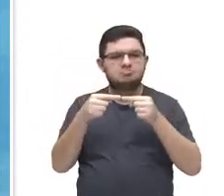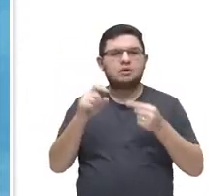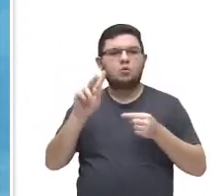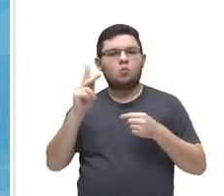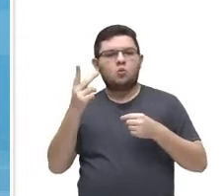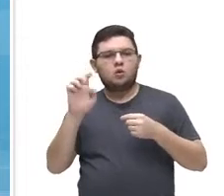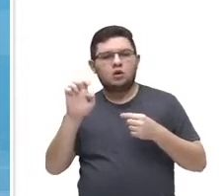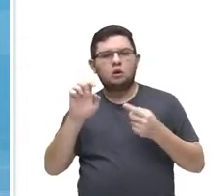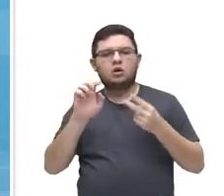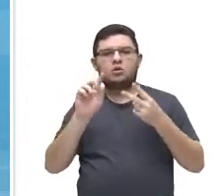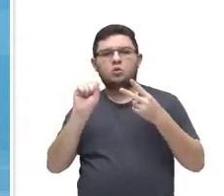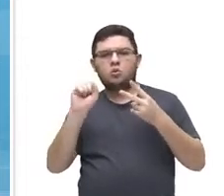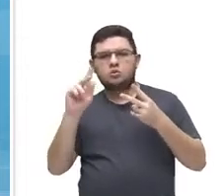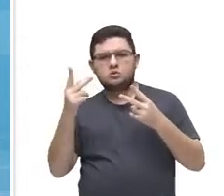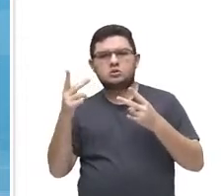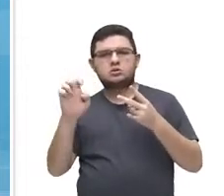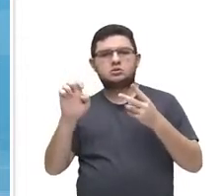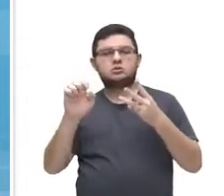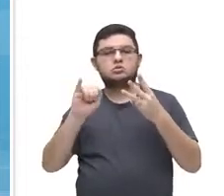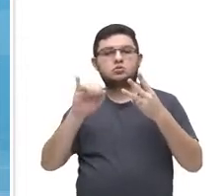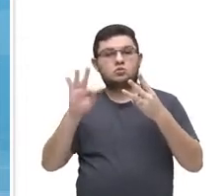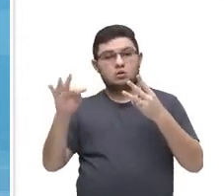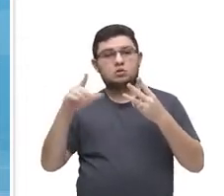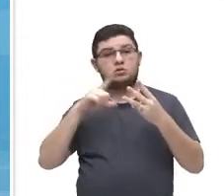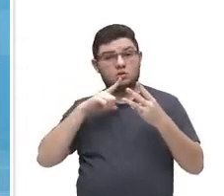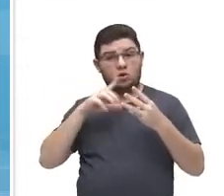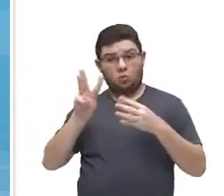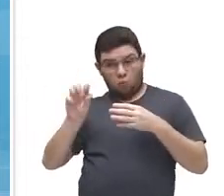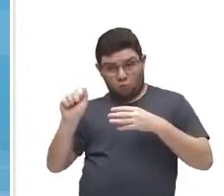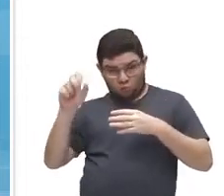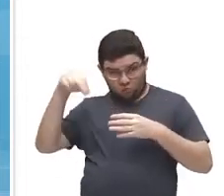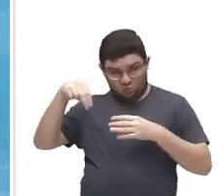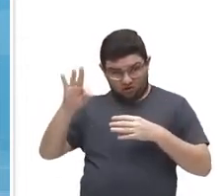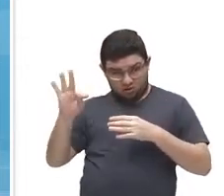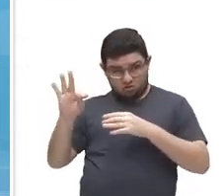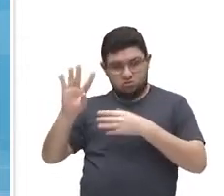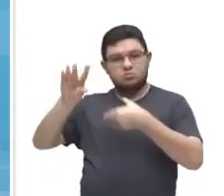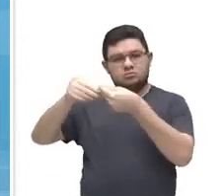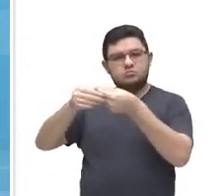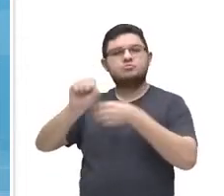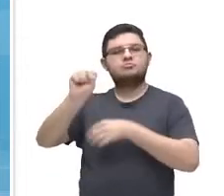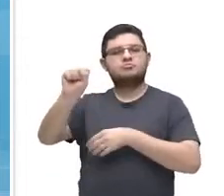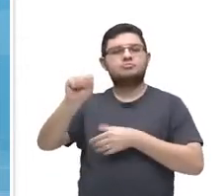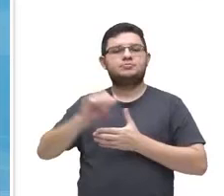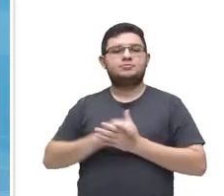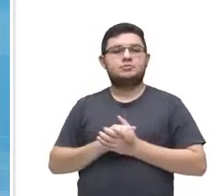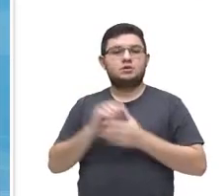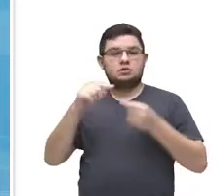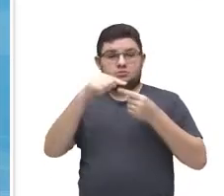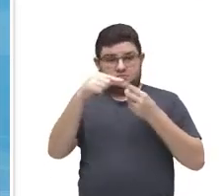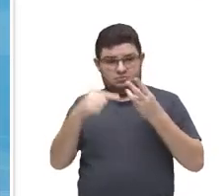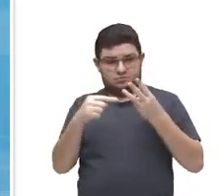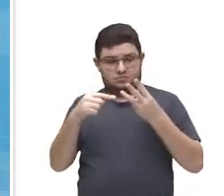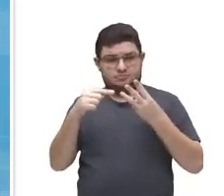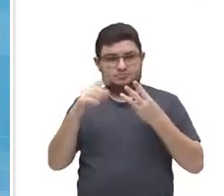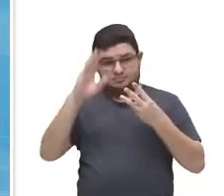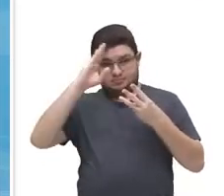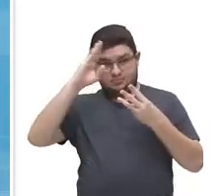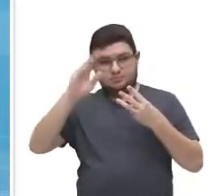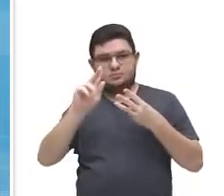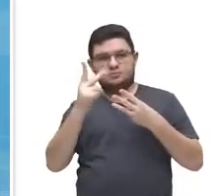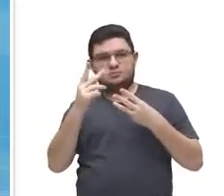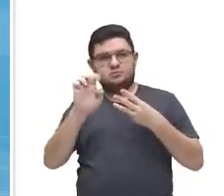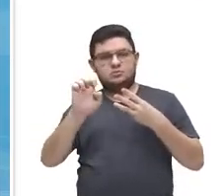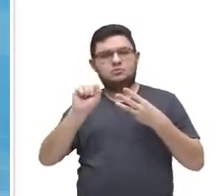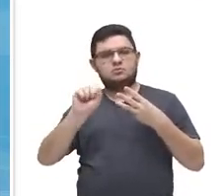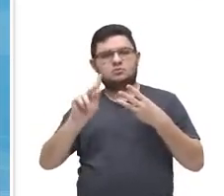S. Perceberam? Então, são essas três pessoas aqui que são terceira pessoa do singular, né? Então, eu tenho he, que é